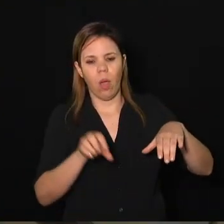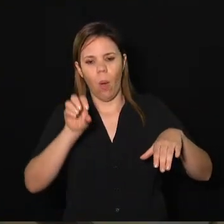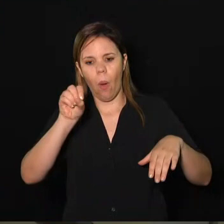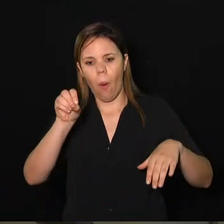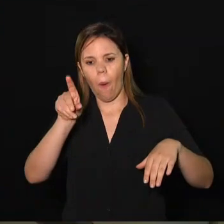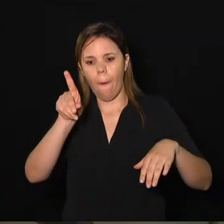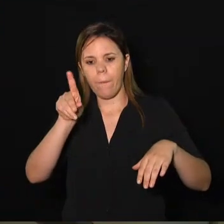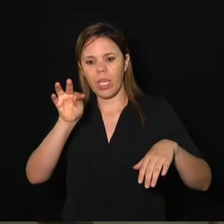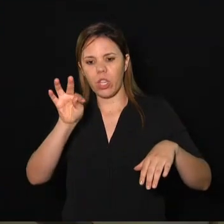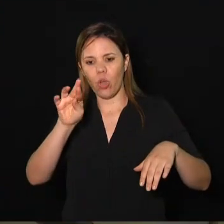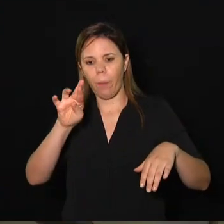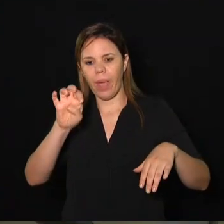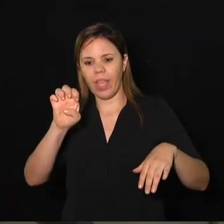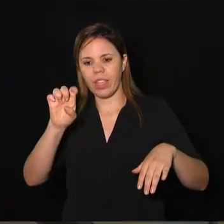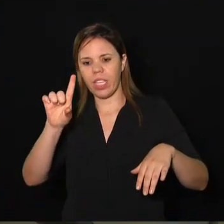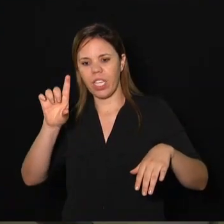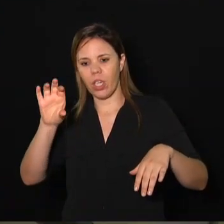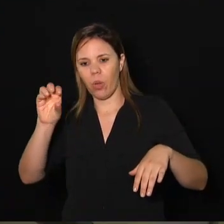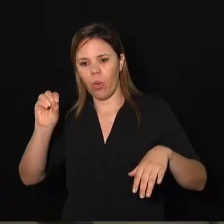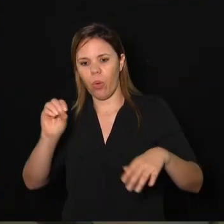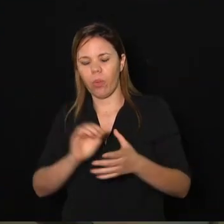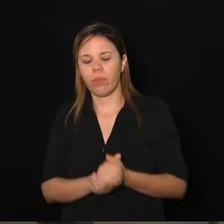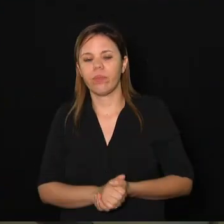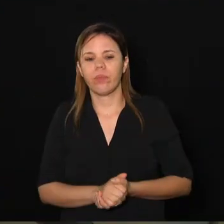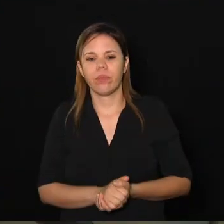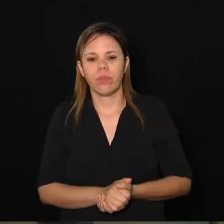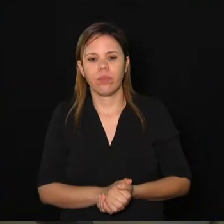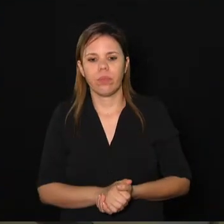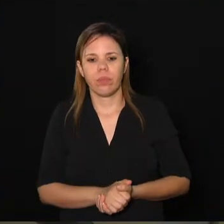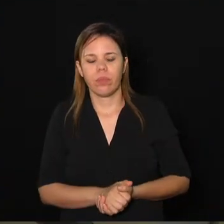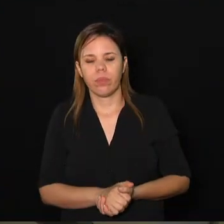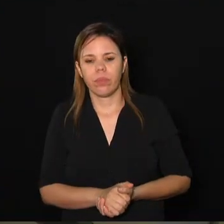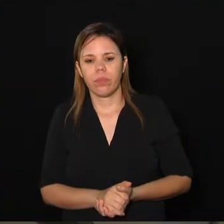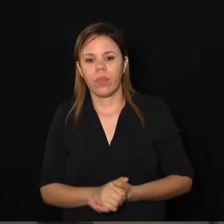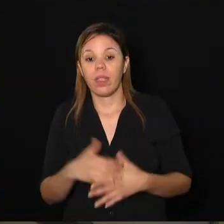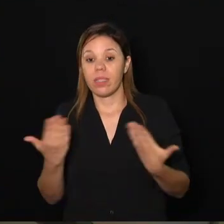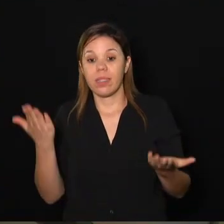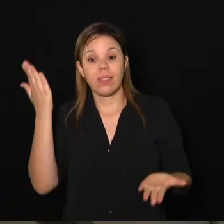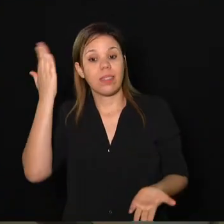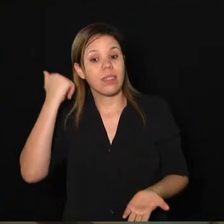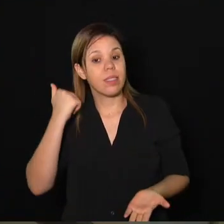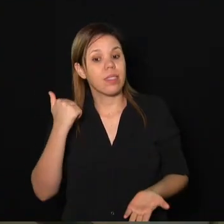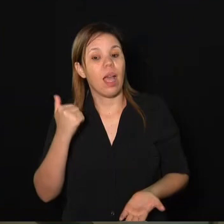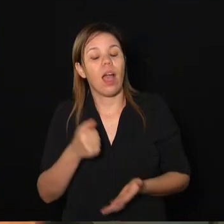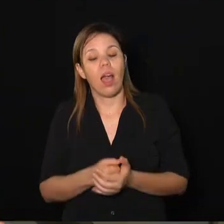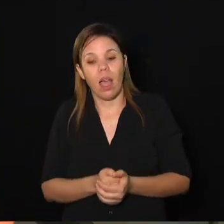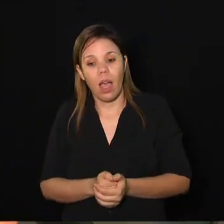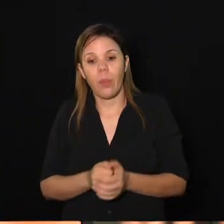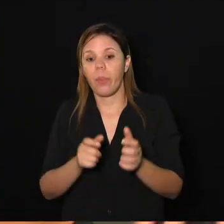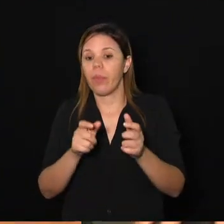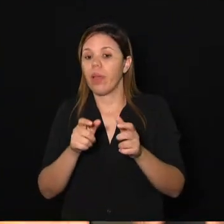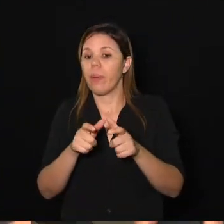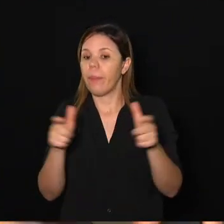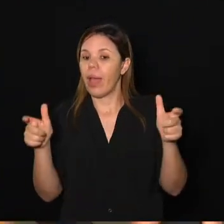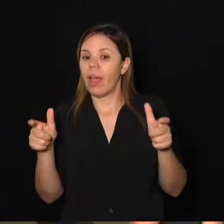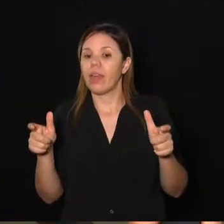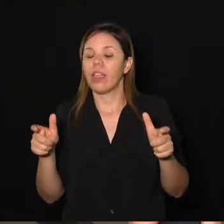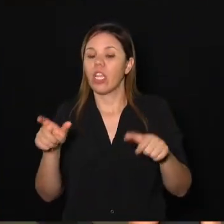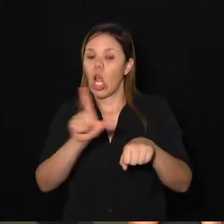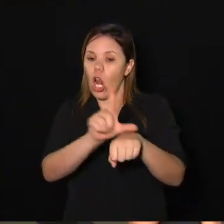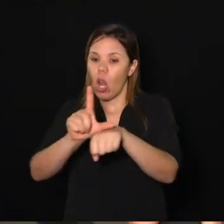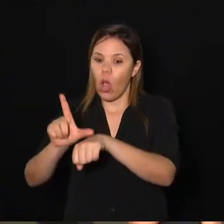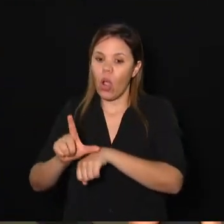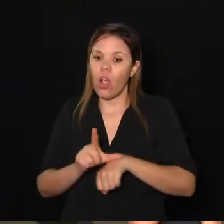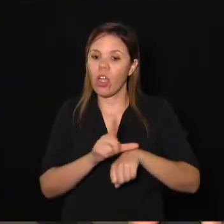um detalhamento uma discussão maior a gente sabe que a maioria se não todas as óticas de Campinas